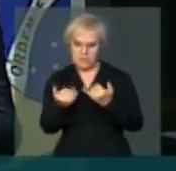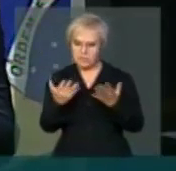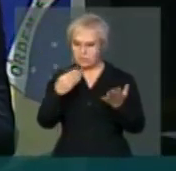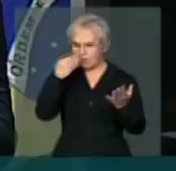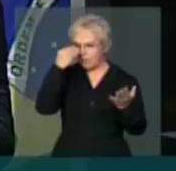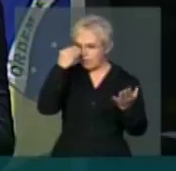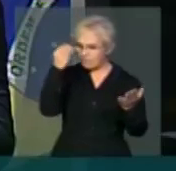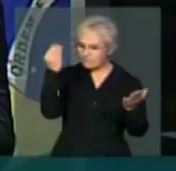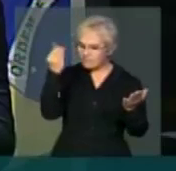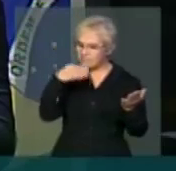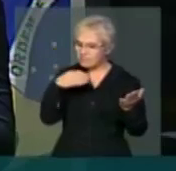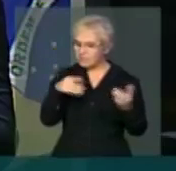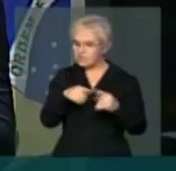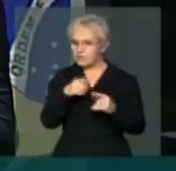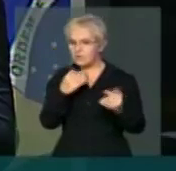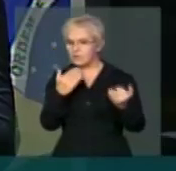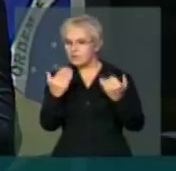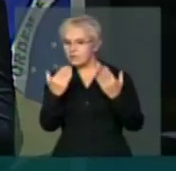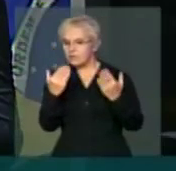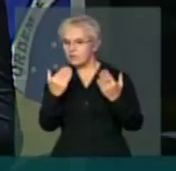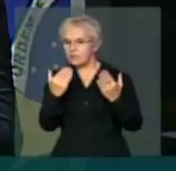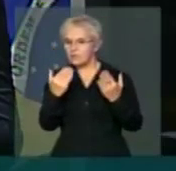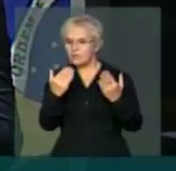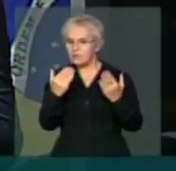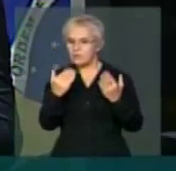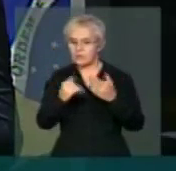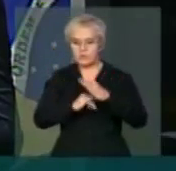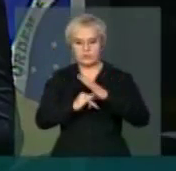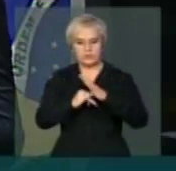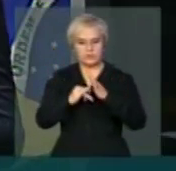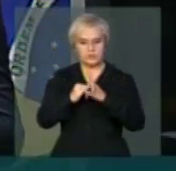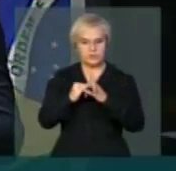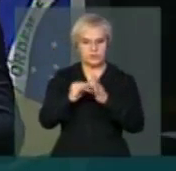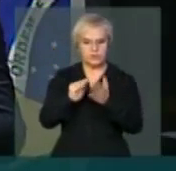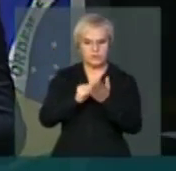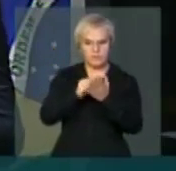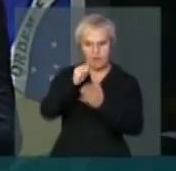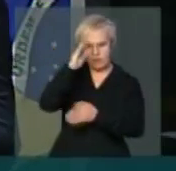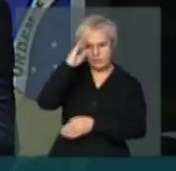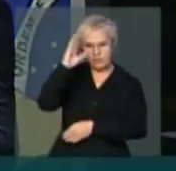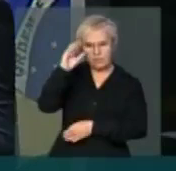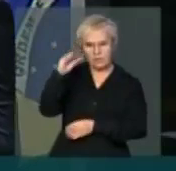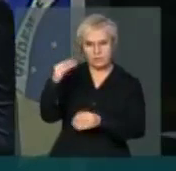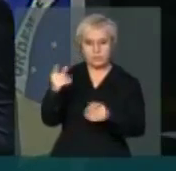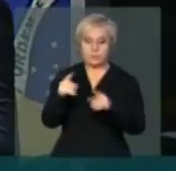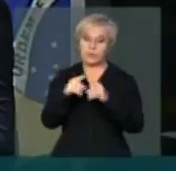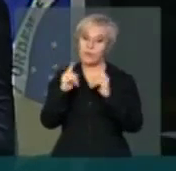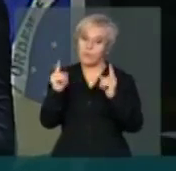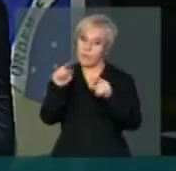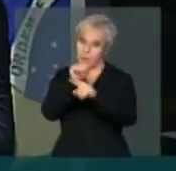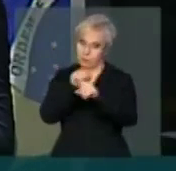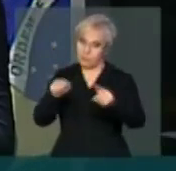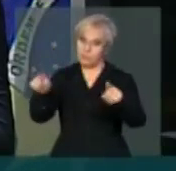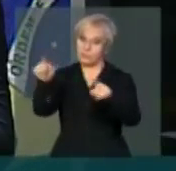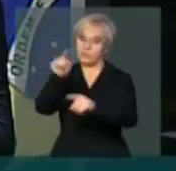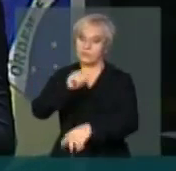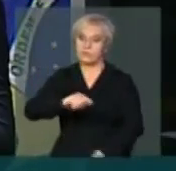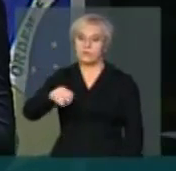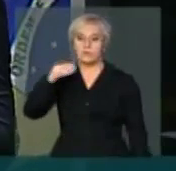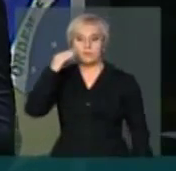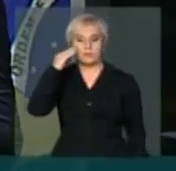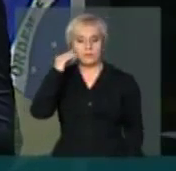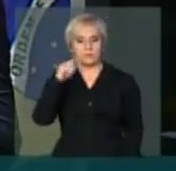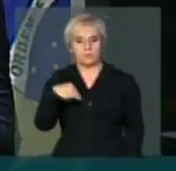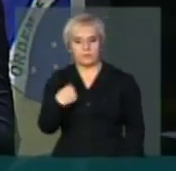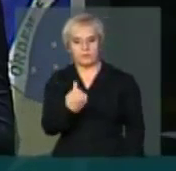esdrúxula, tendo em vista a inequívoca maturidade de nossas instituições. No entanto, os senhores sabem, somos